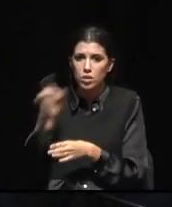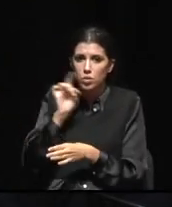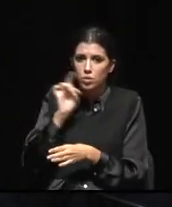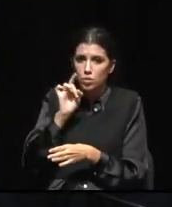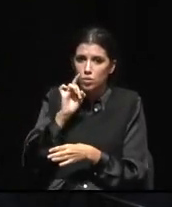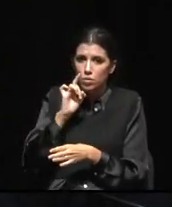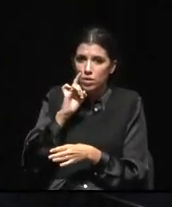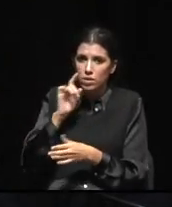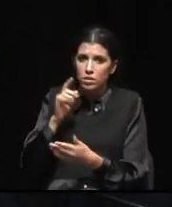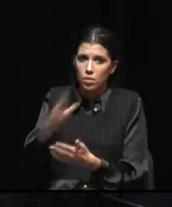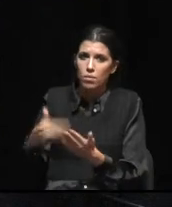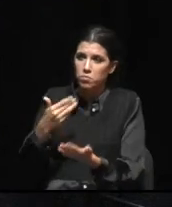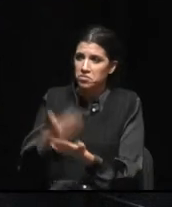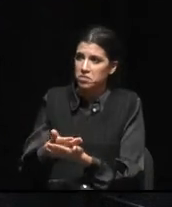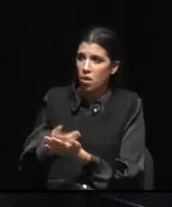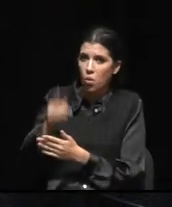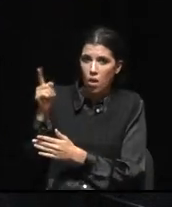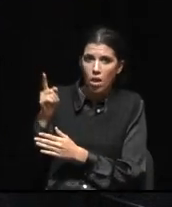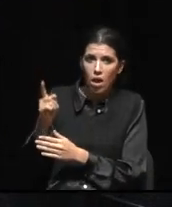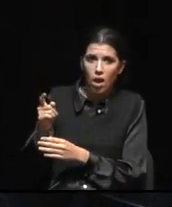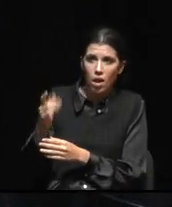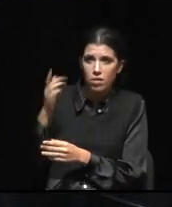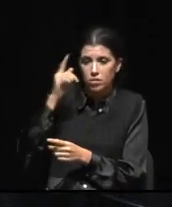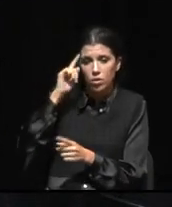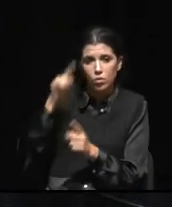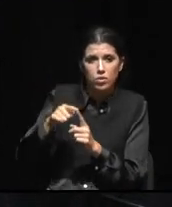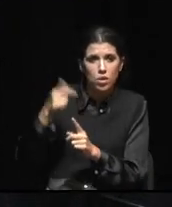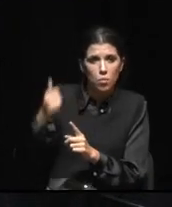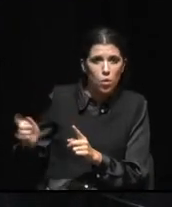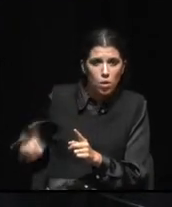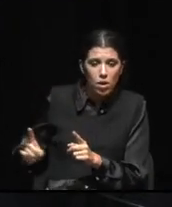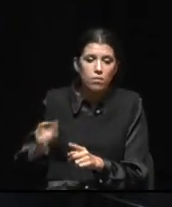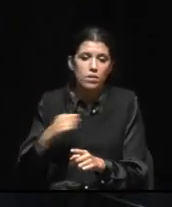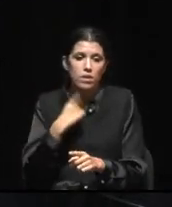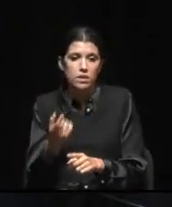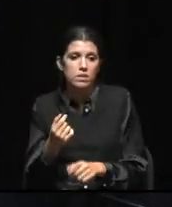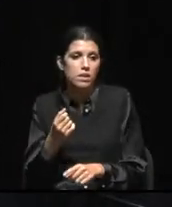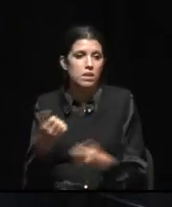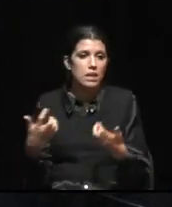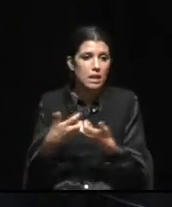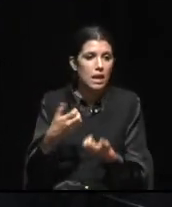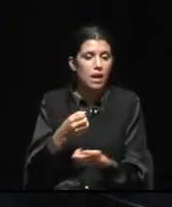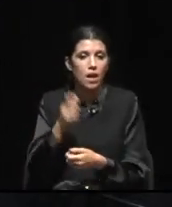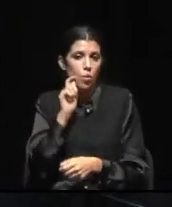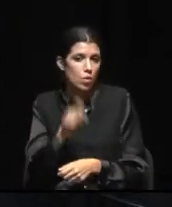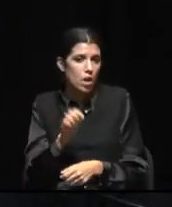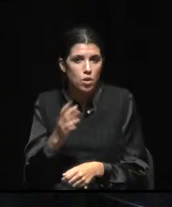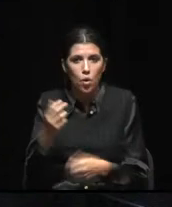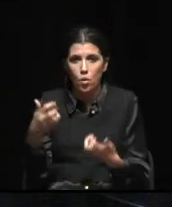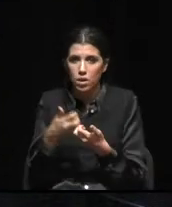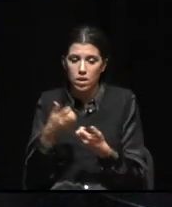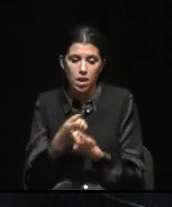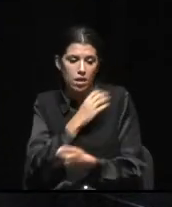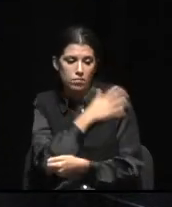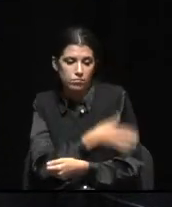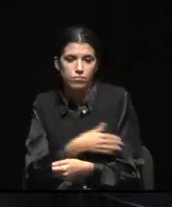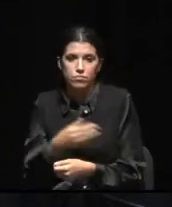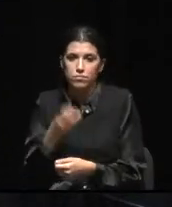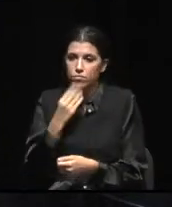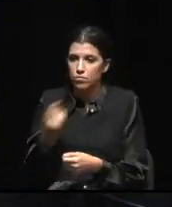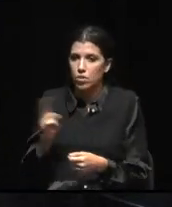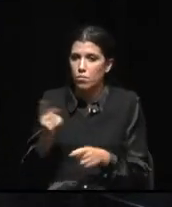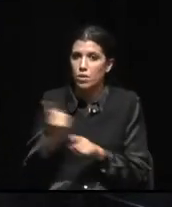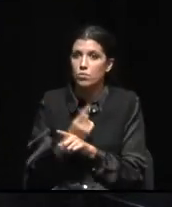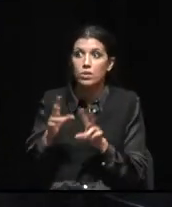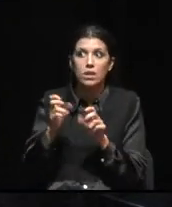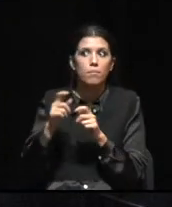produziu esse efeito creio que podemos conflito Israel ou palestiniano como da guerra da Ucrânia não são algo distante mas